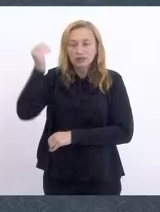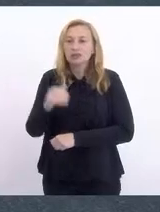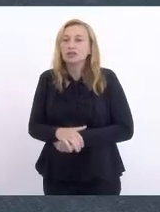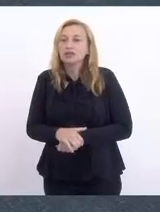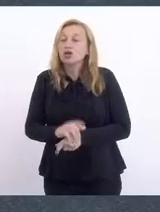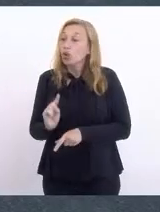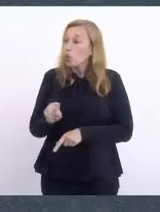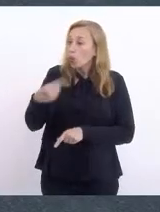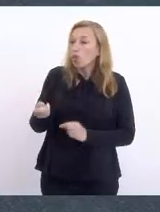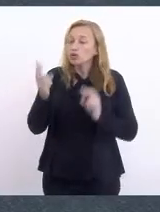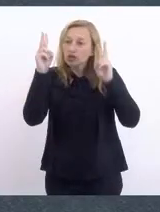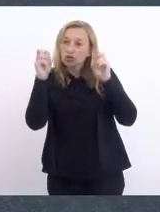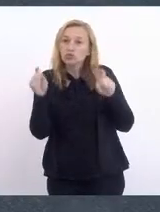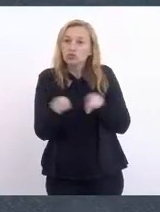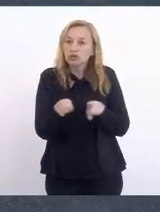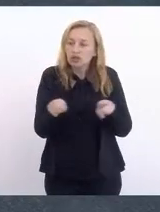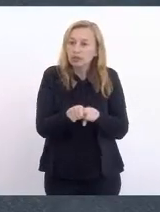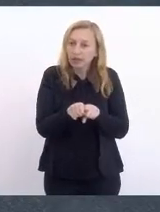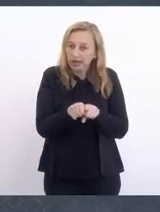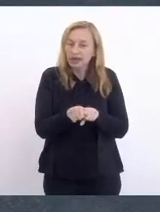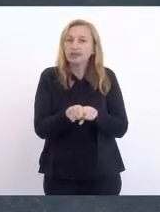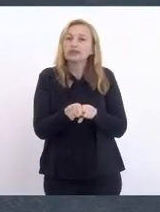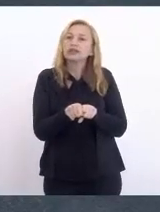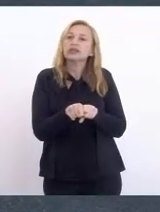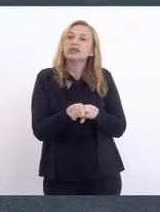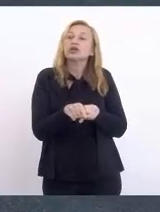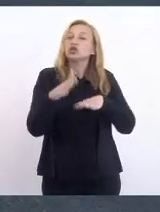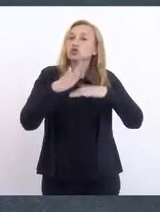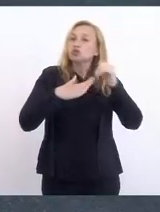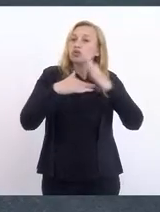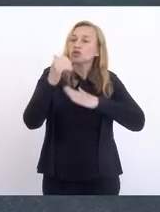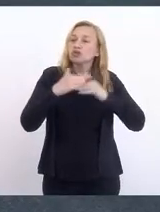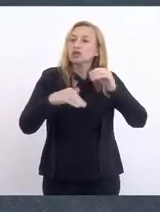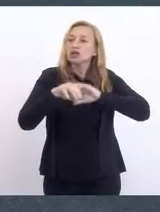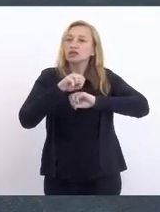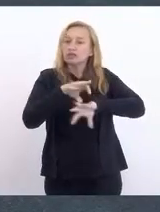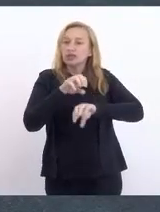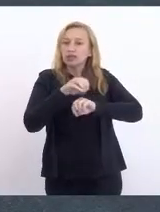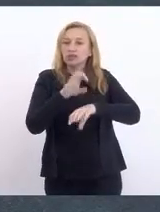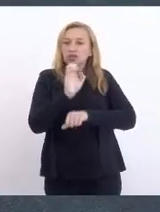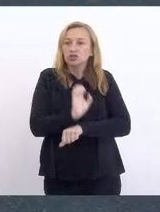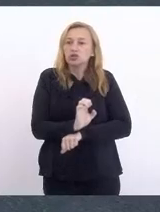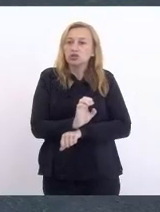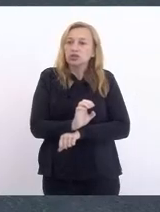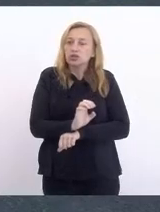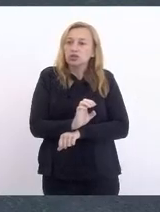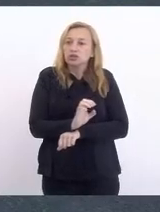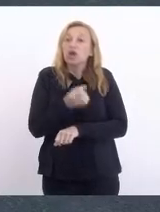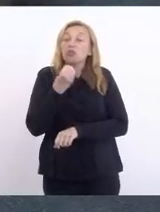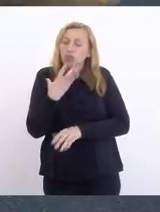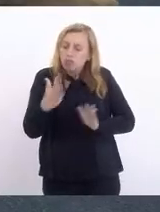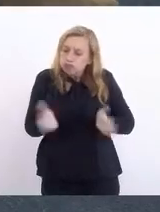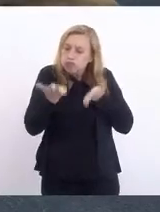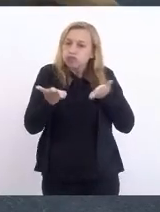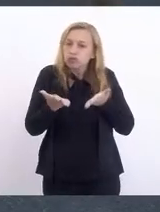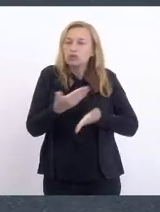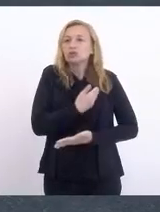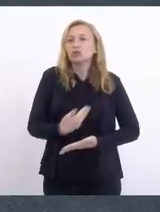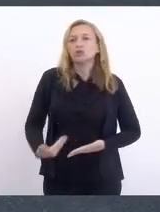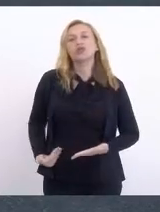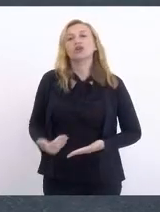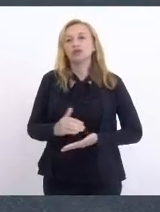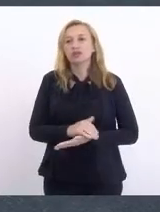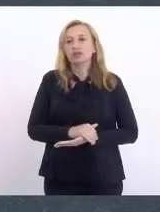a uma outra questão que estátua Dindo os profissionais da educação da rede estadual a partir de uma boa iniciativa do